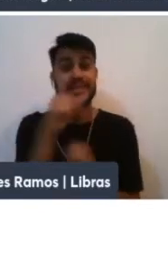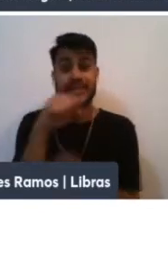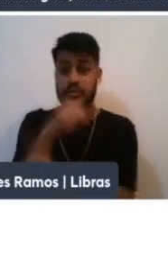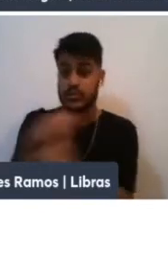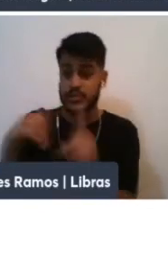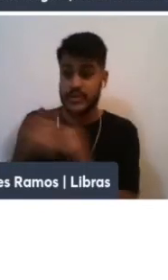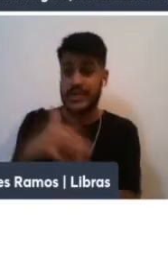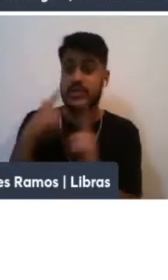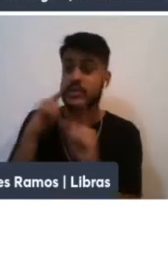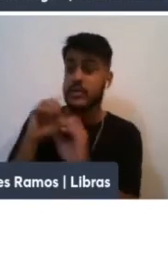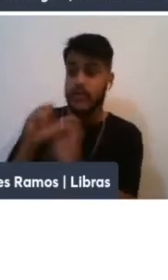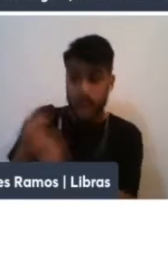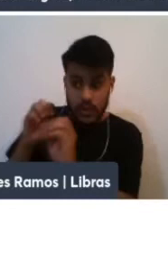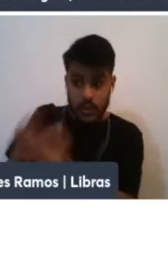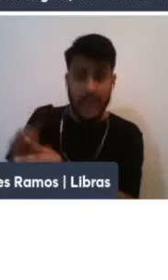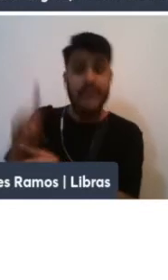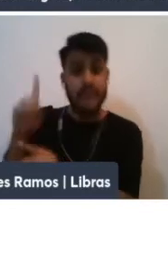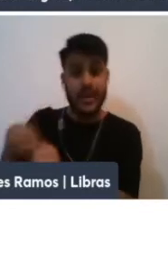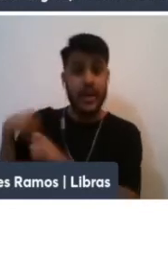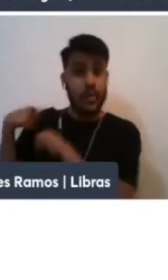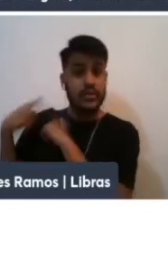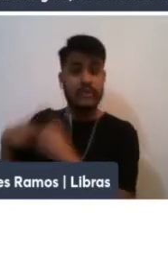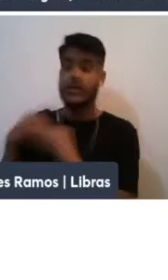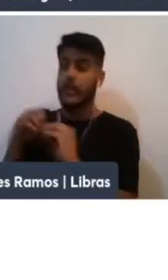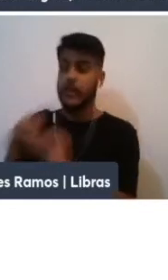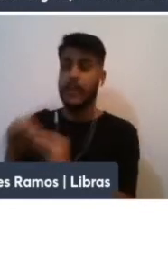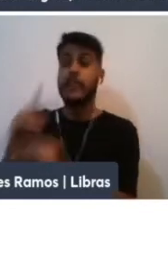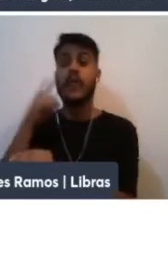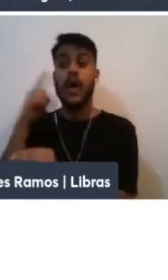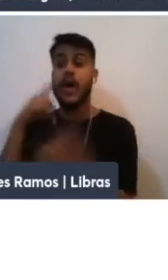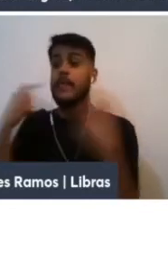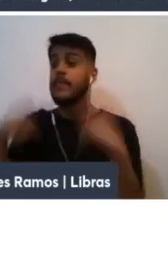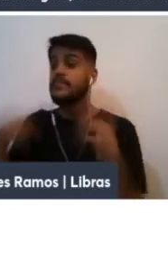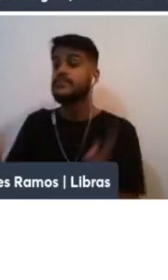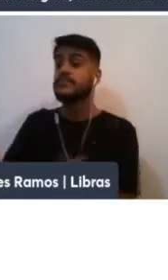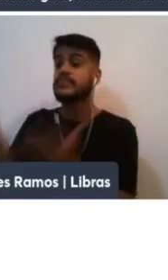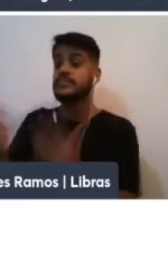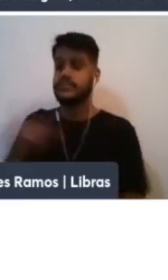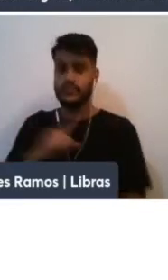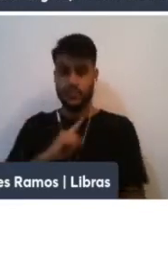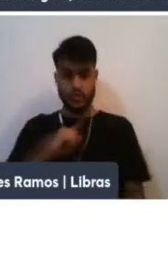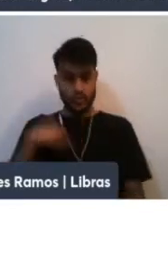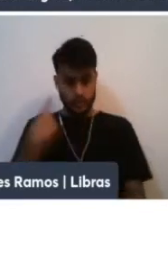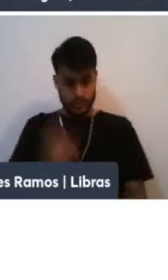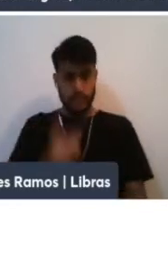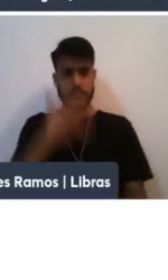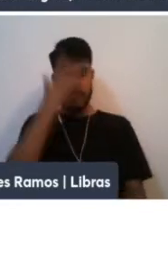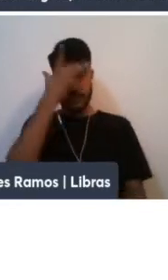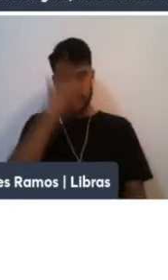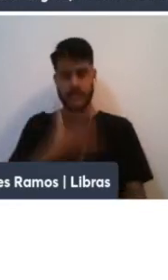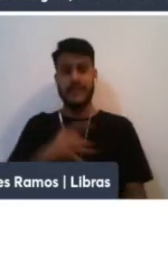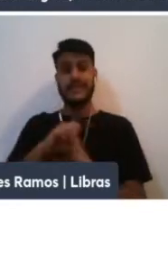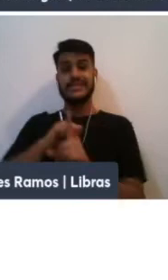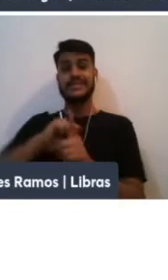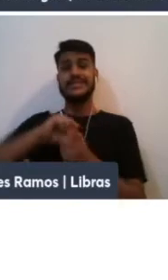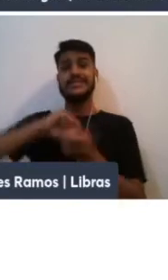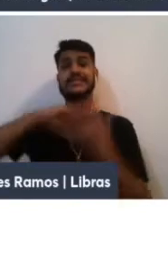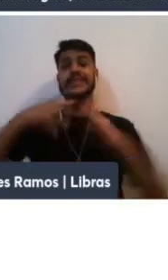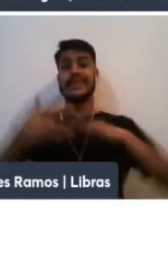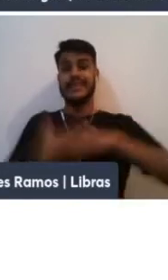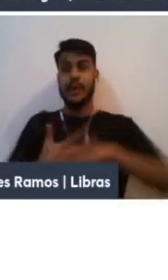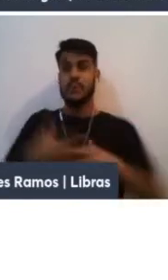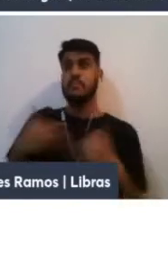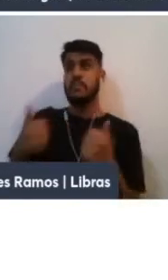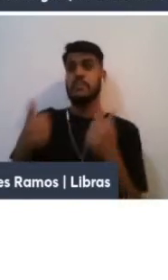modo conservador, né? E estimulando a gente, sujeitos, aí os tais cidadãos de bem,